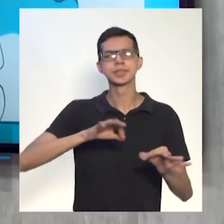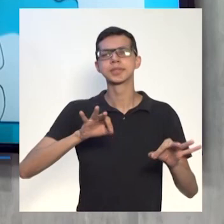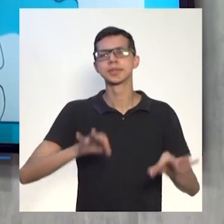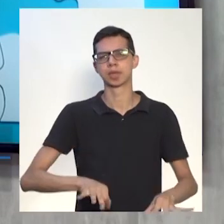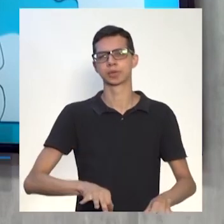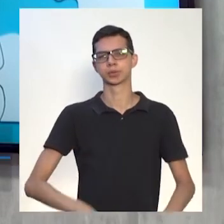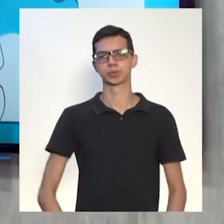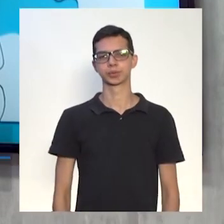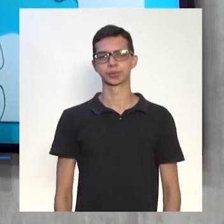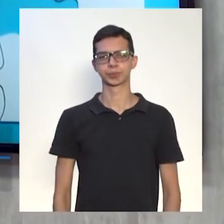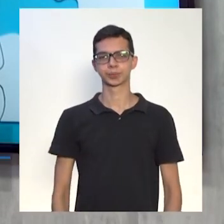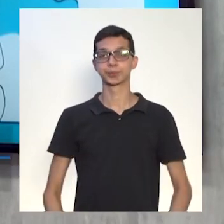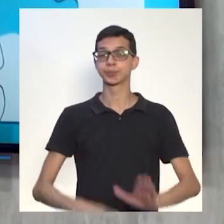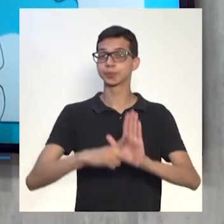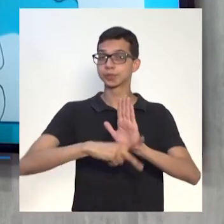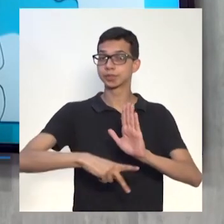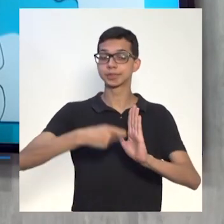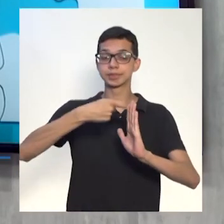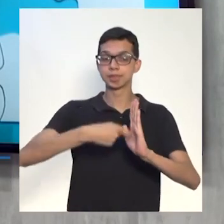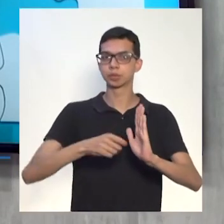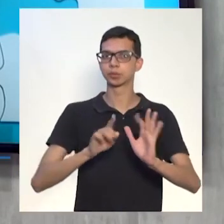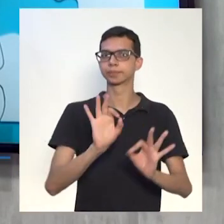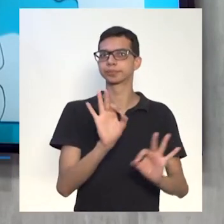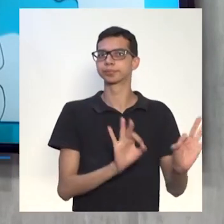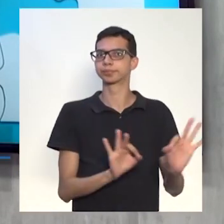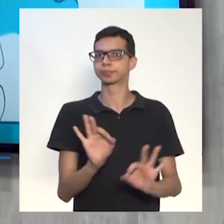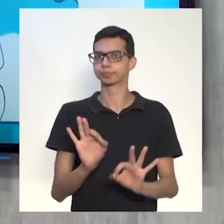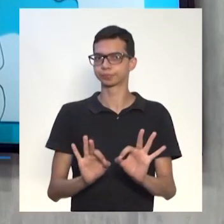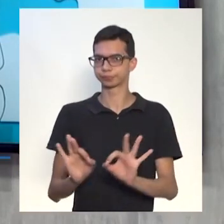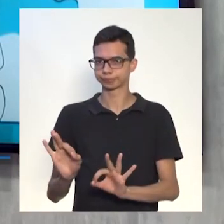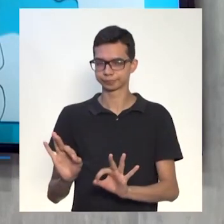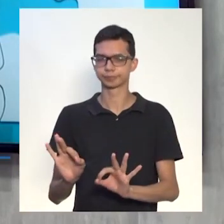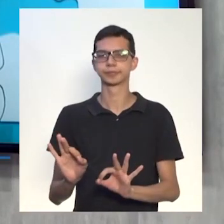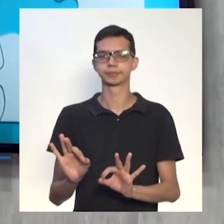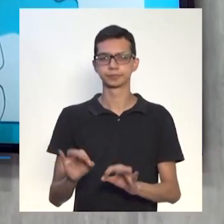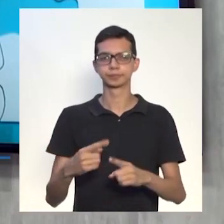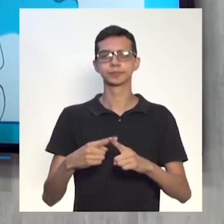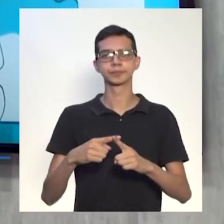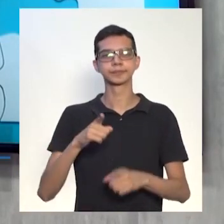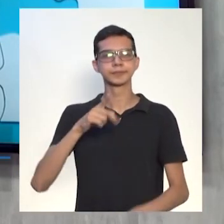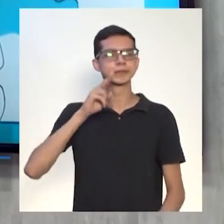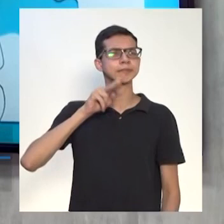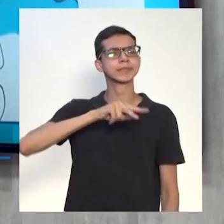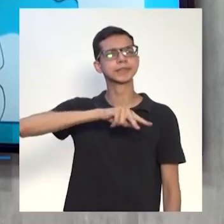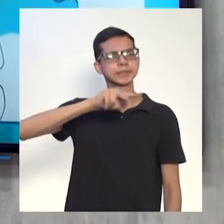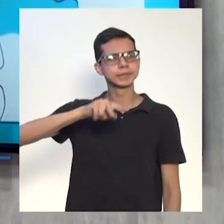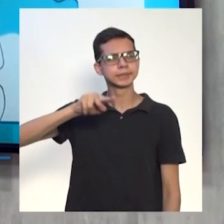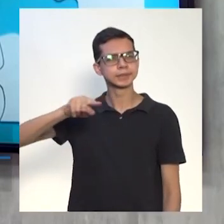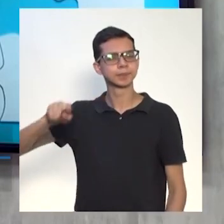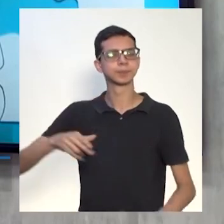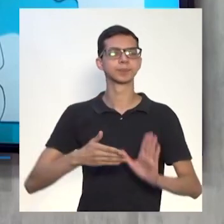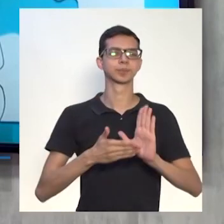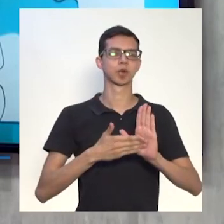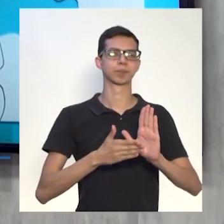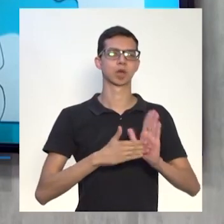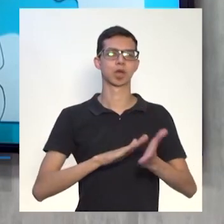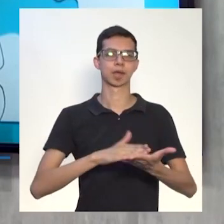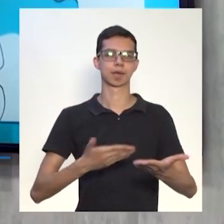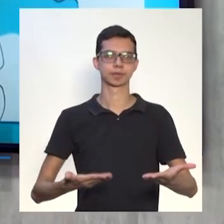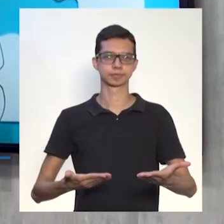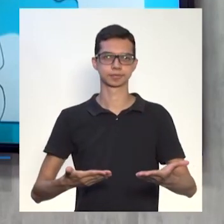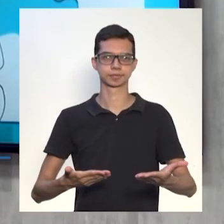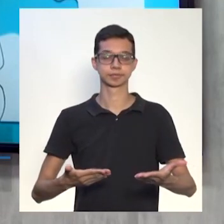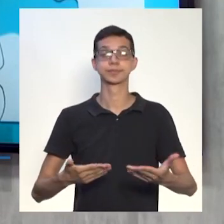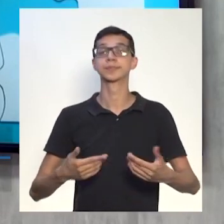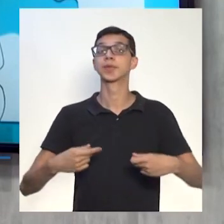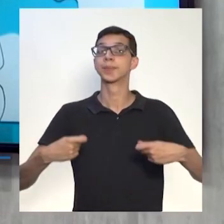adequadamente e organizar o projeto de texto enquanto a gente vai lendo a proposta de redação. Então, nós